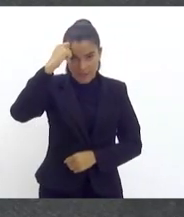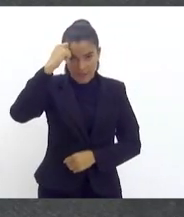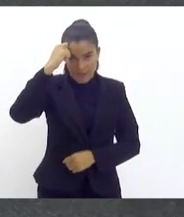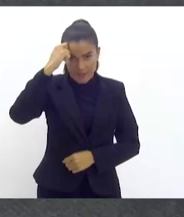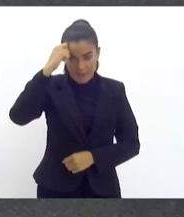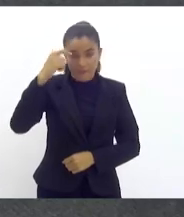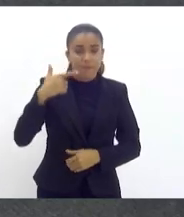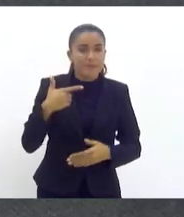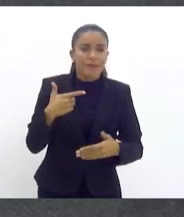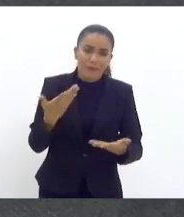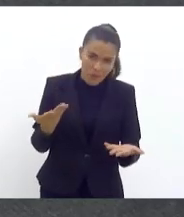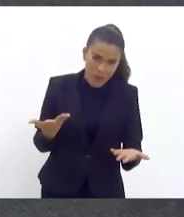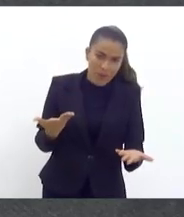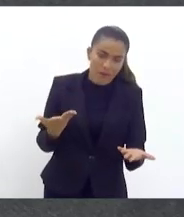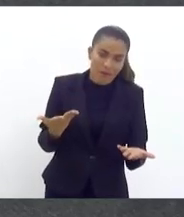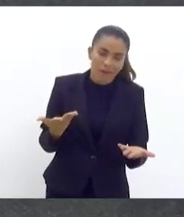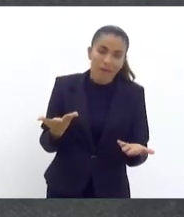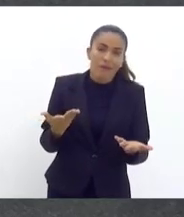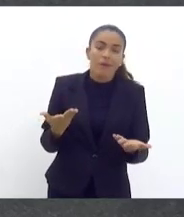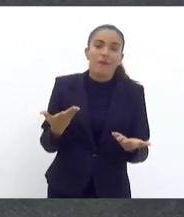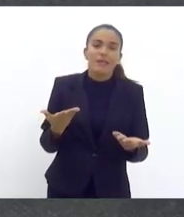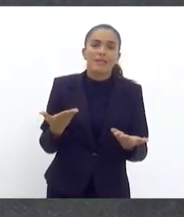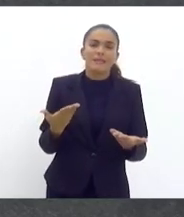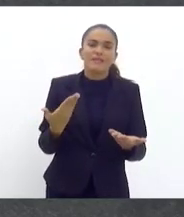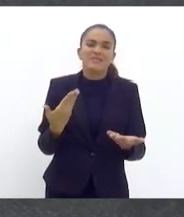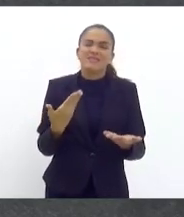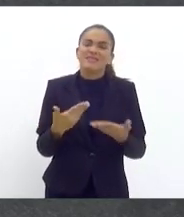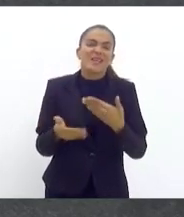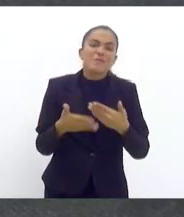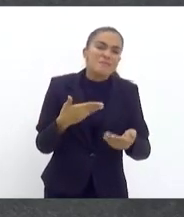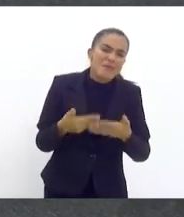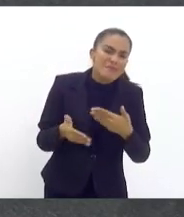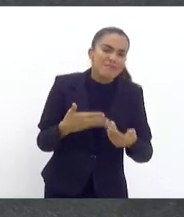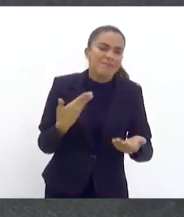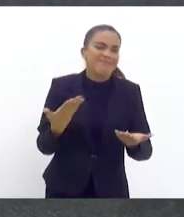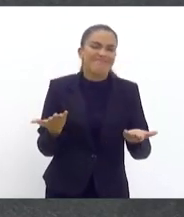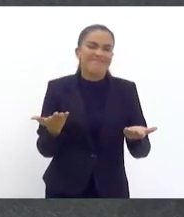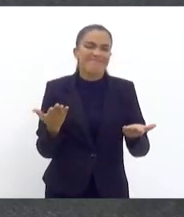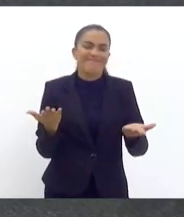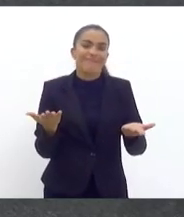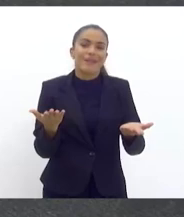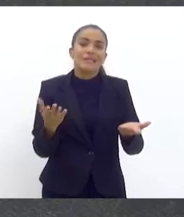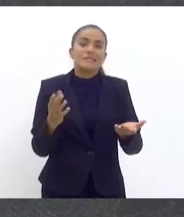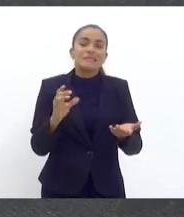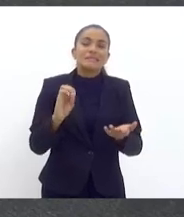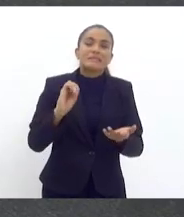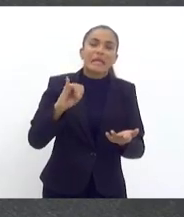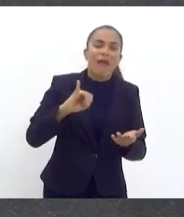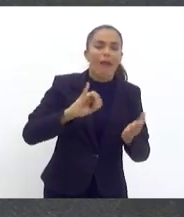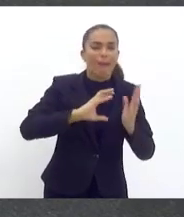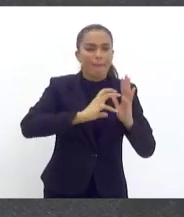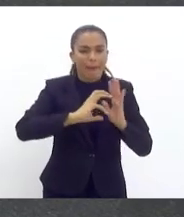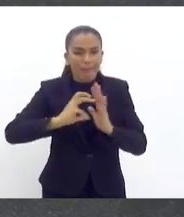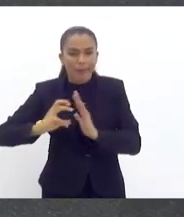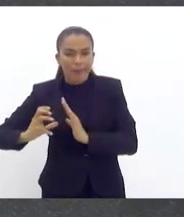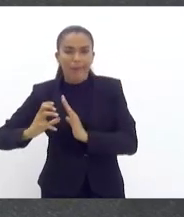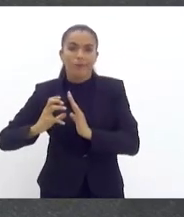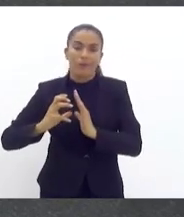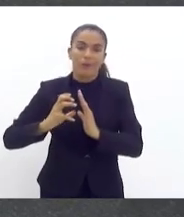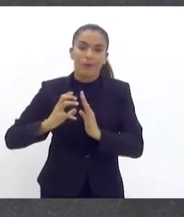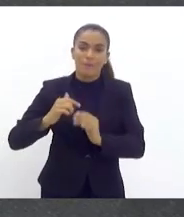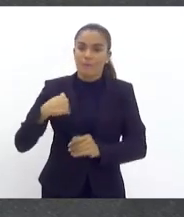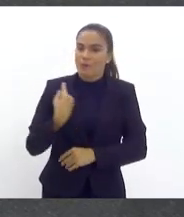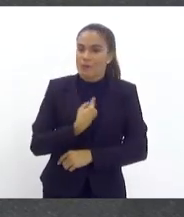Independente, não é, de alguma questão que a gente possa imaginar ser ideológica, a gente